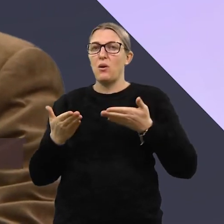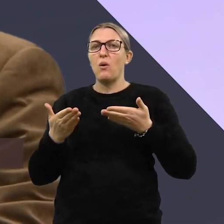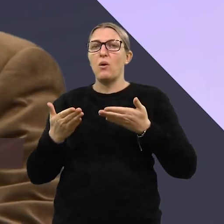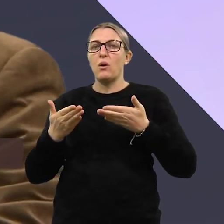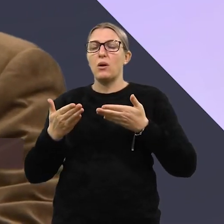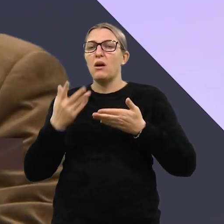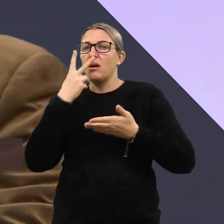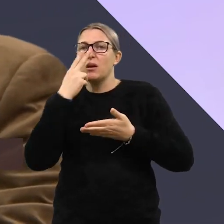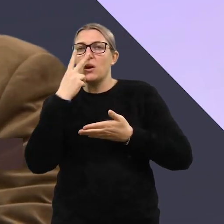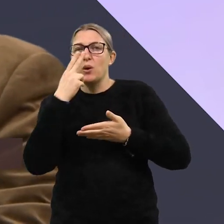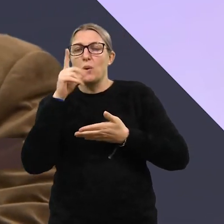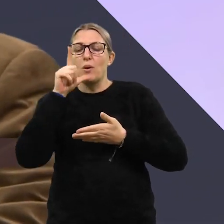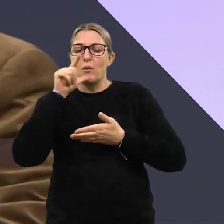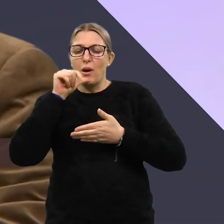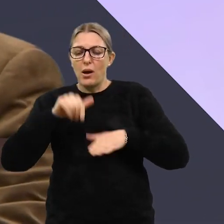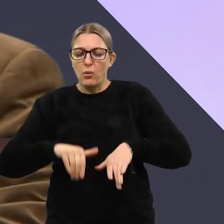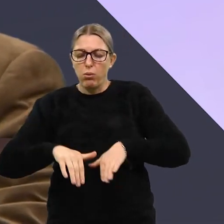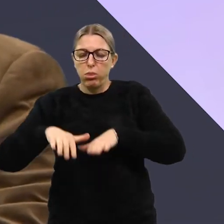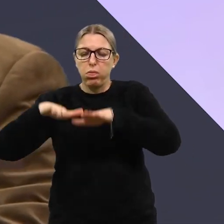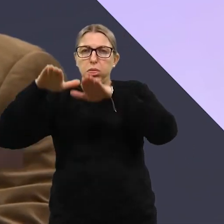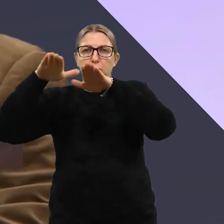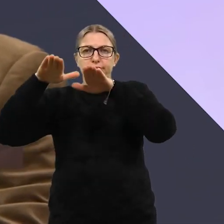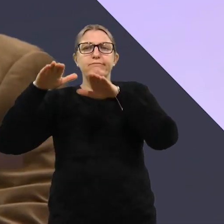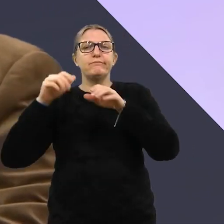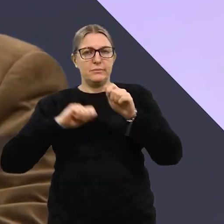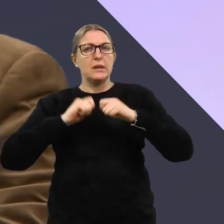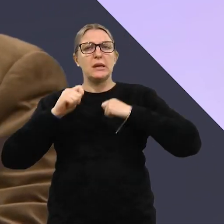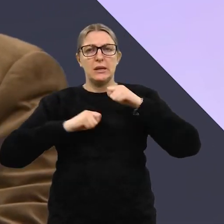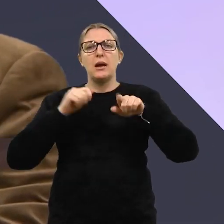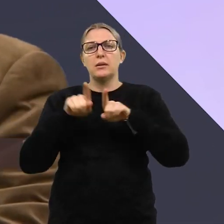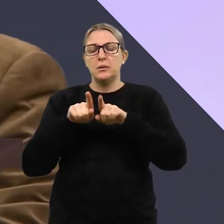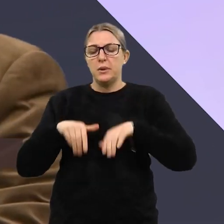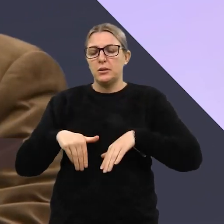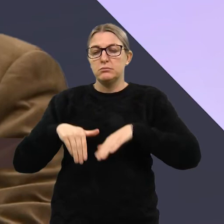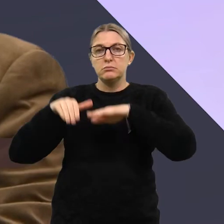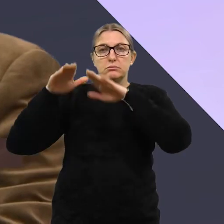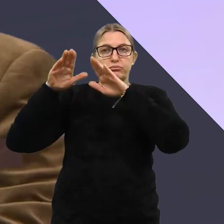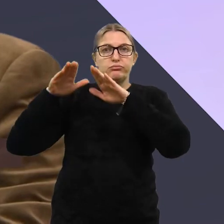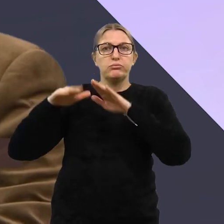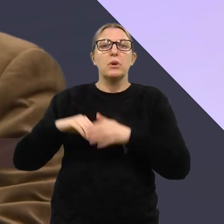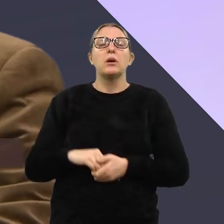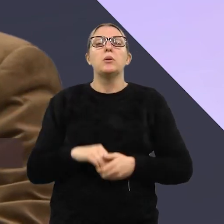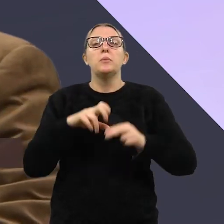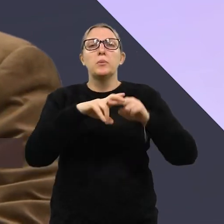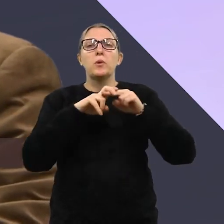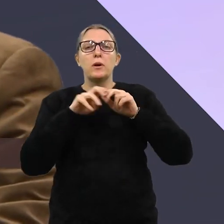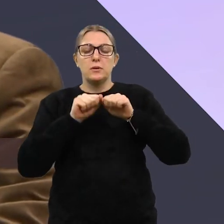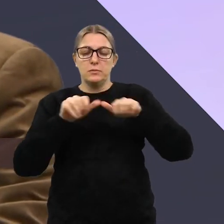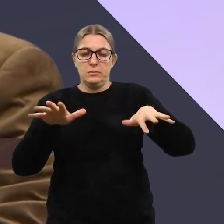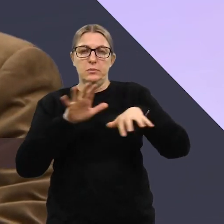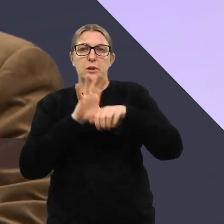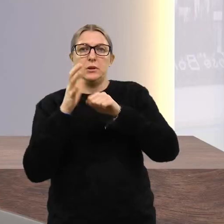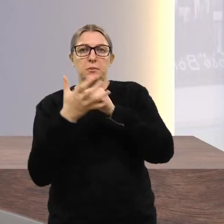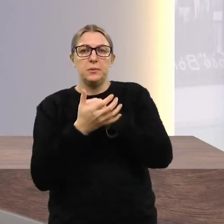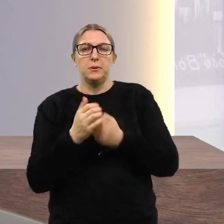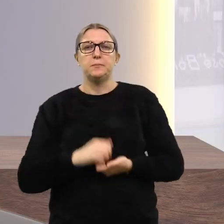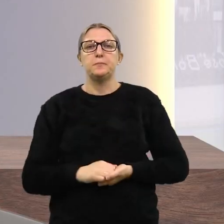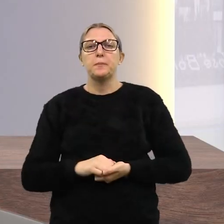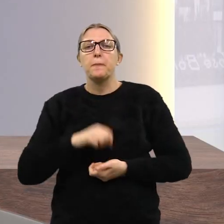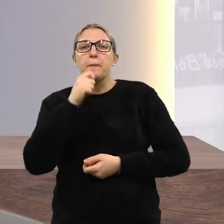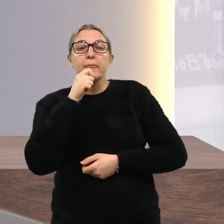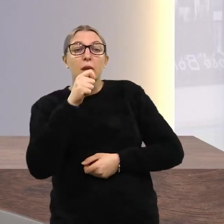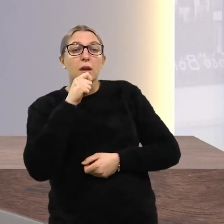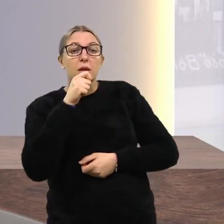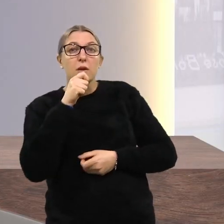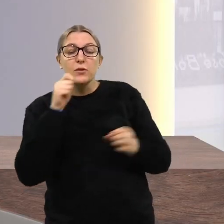forma, especialmente talvez em relação a sintomas de ansiedade, em virtude da pandemia. A